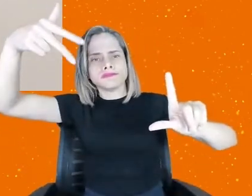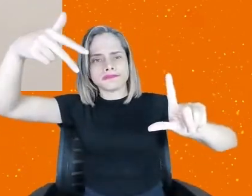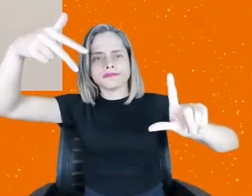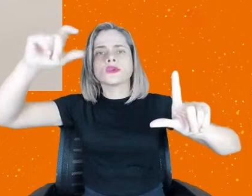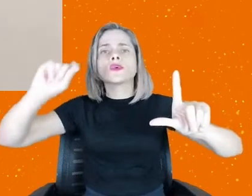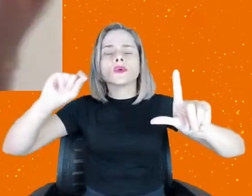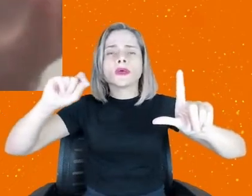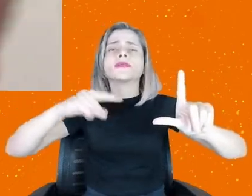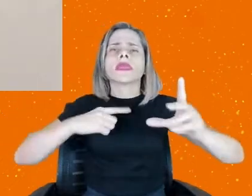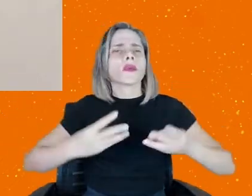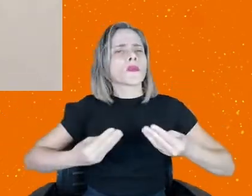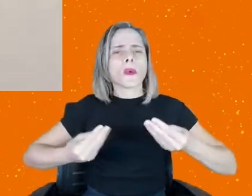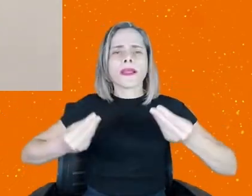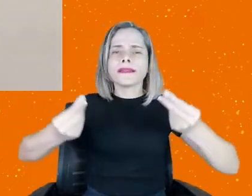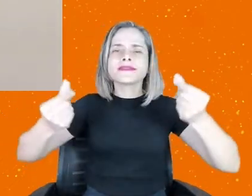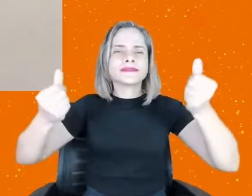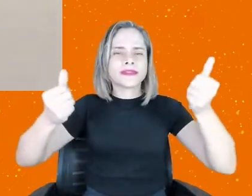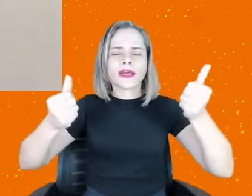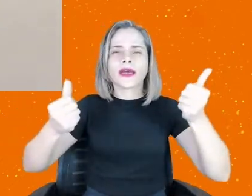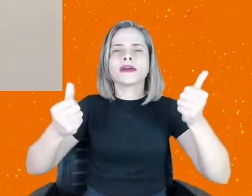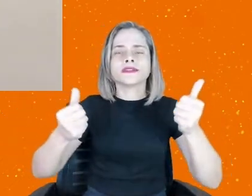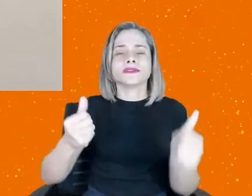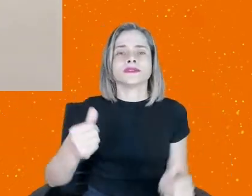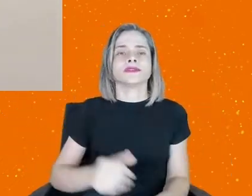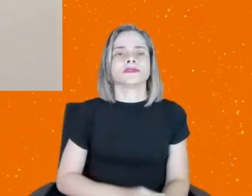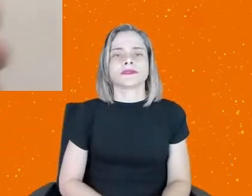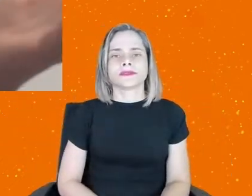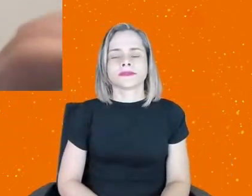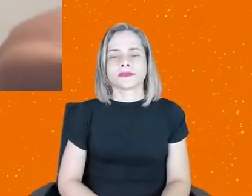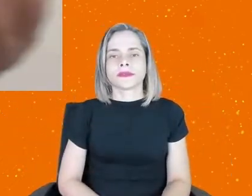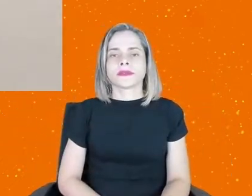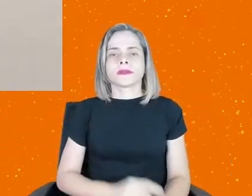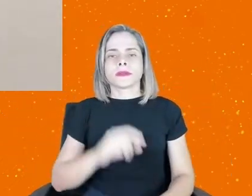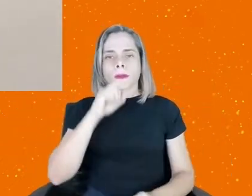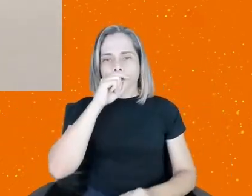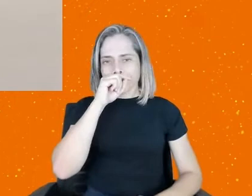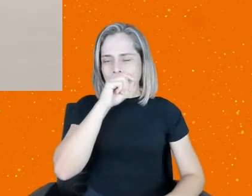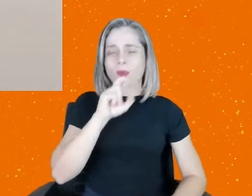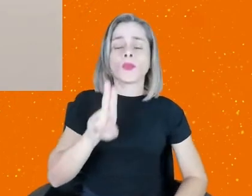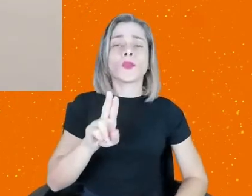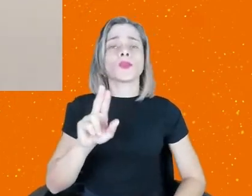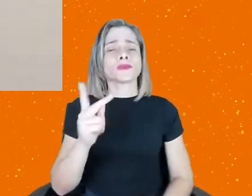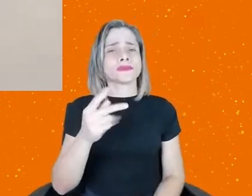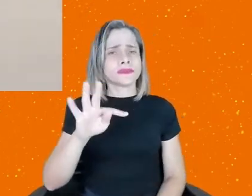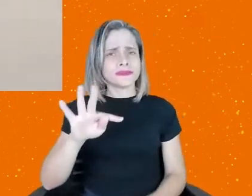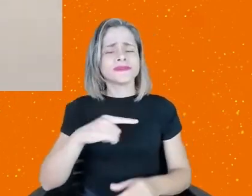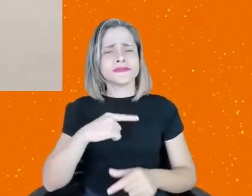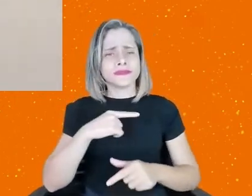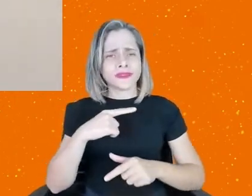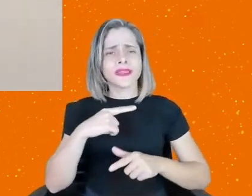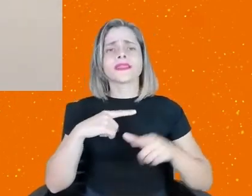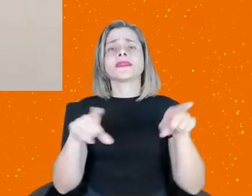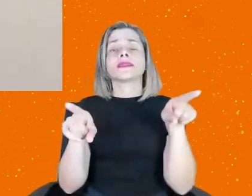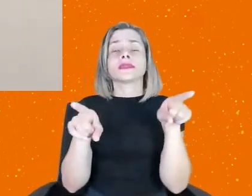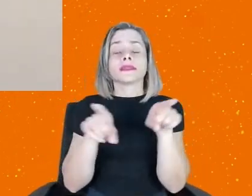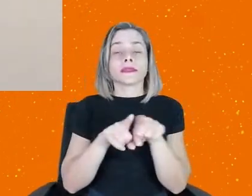alta qualidade até o Ultra HD transmitir no esporte não é uma bom Desligue lá por exemplo da Alemanha mas